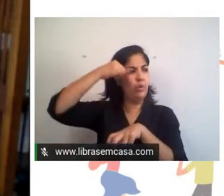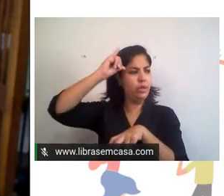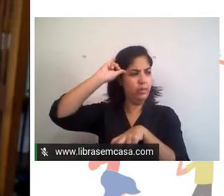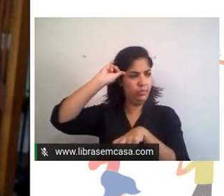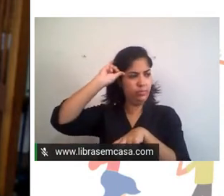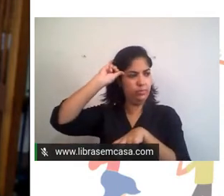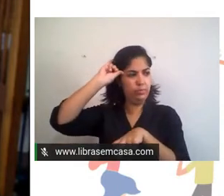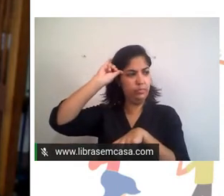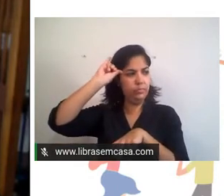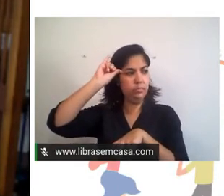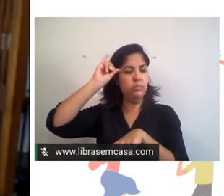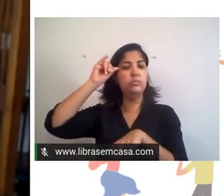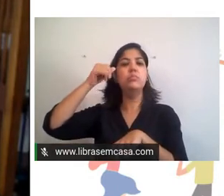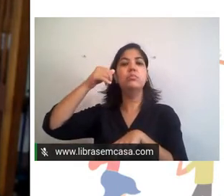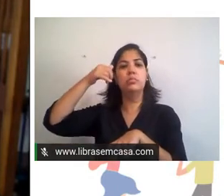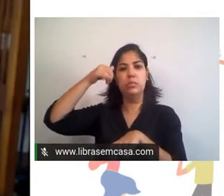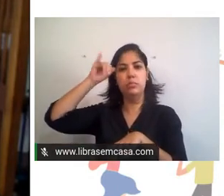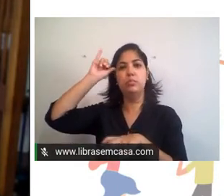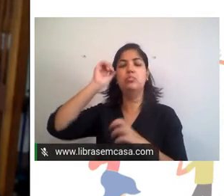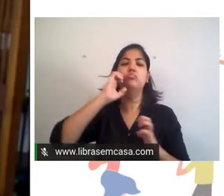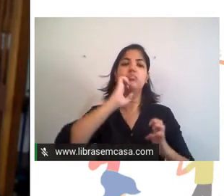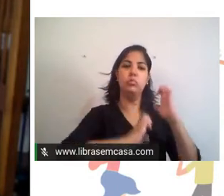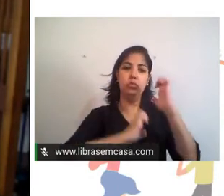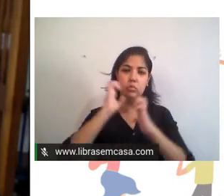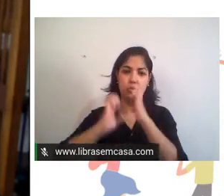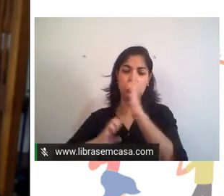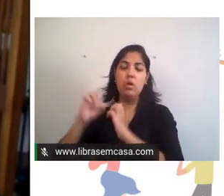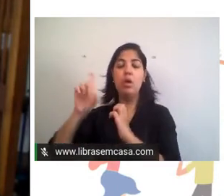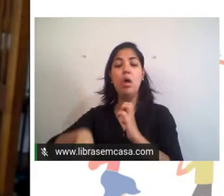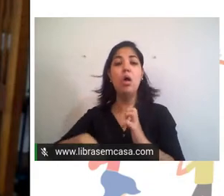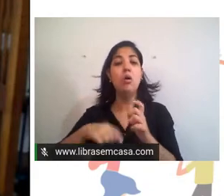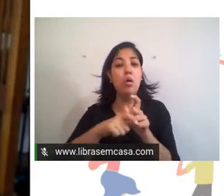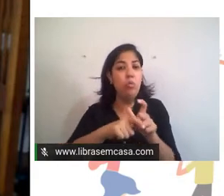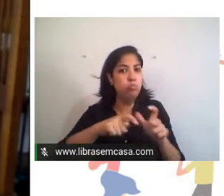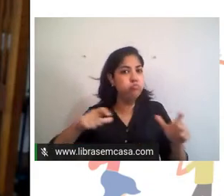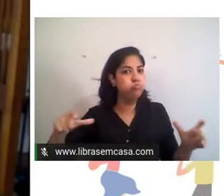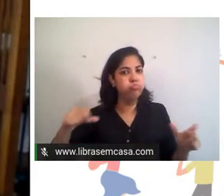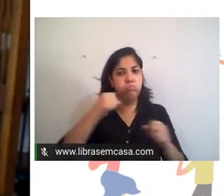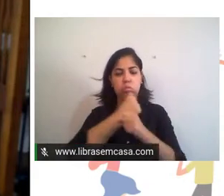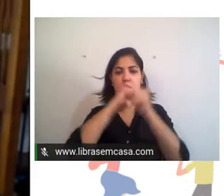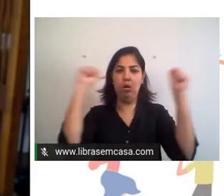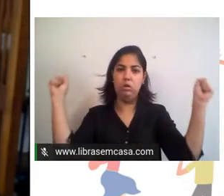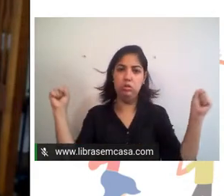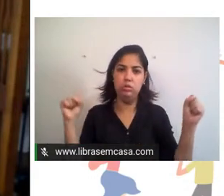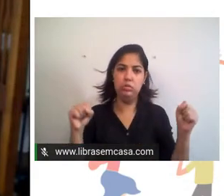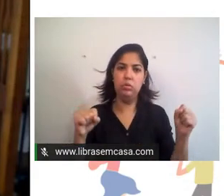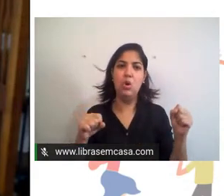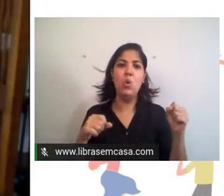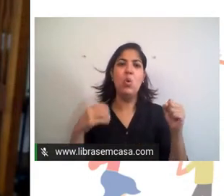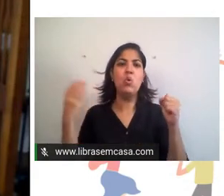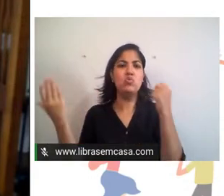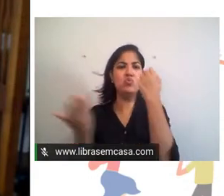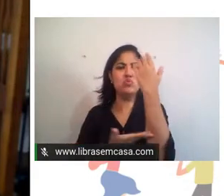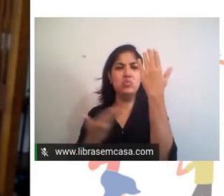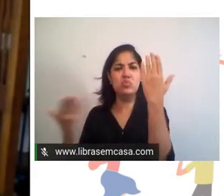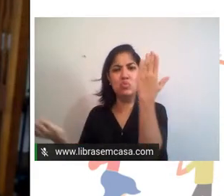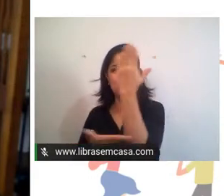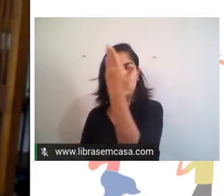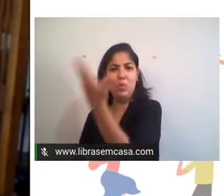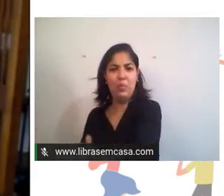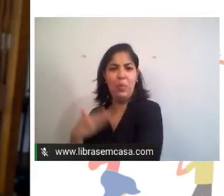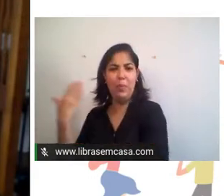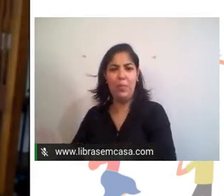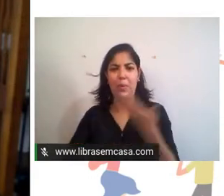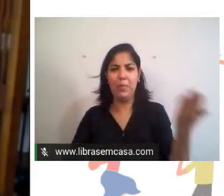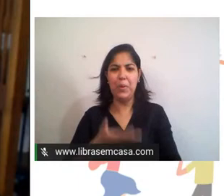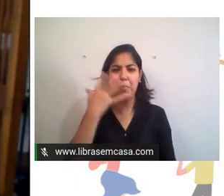uma fração muito, muito grande, né? E o desmatamento globalmente, para vocês terem uma ideia,